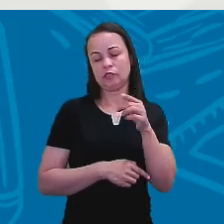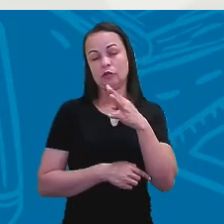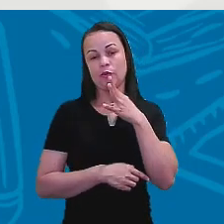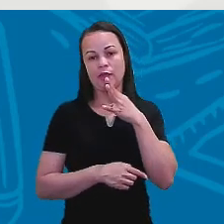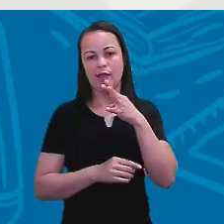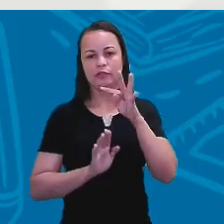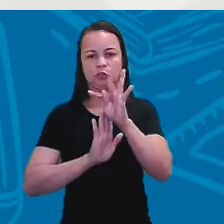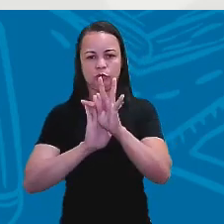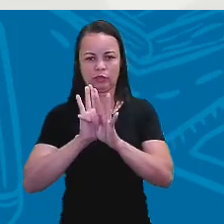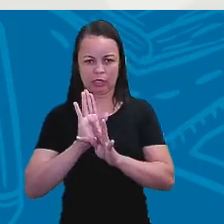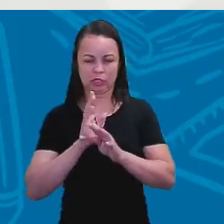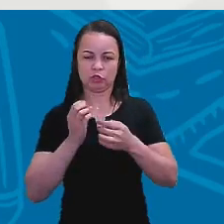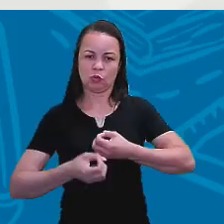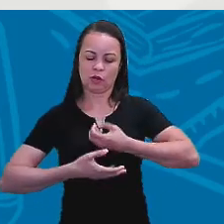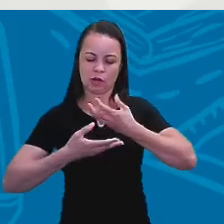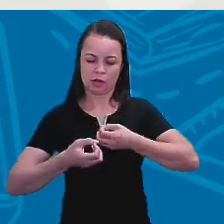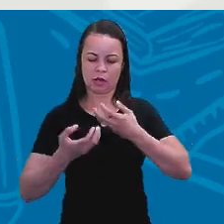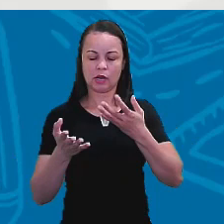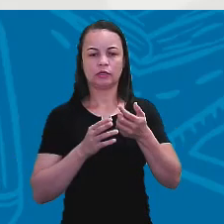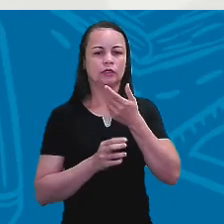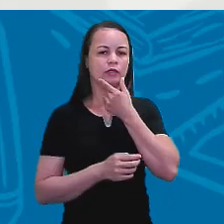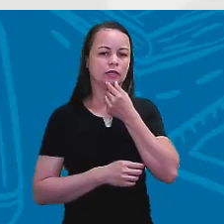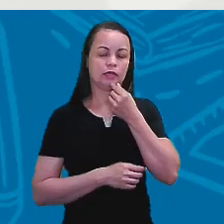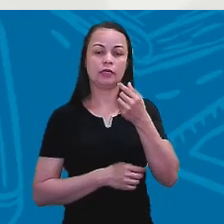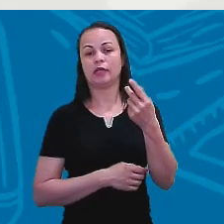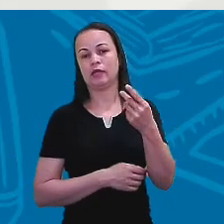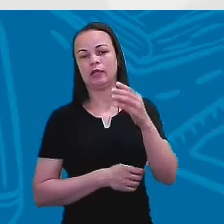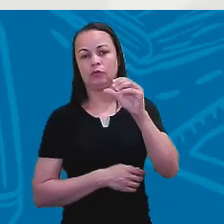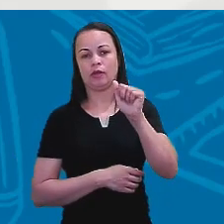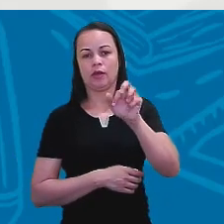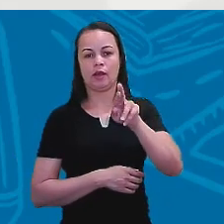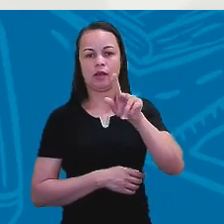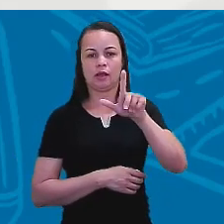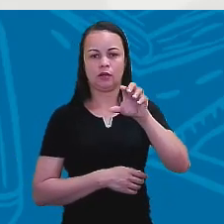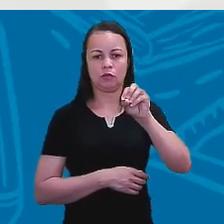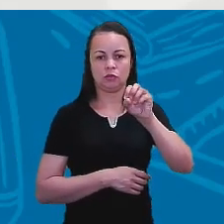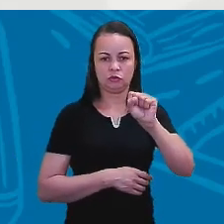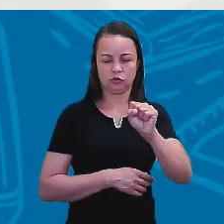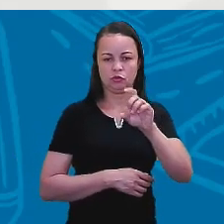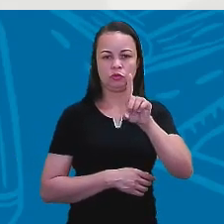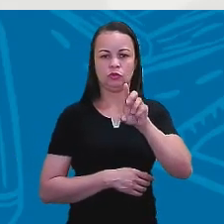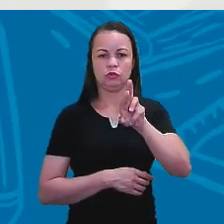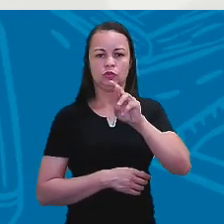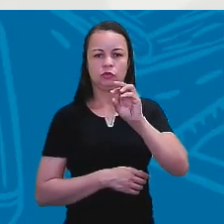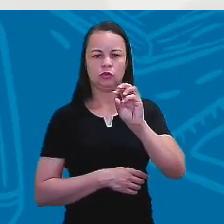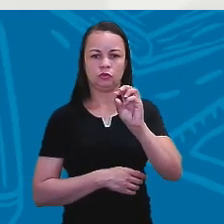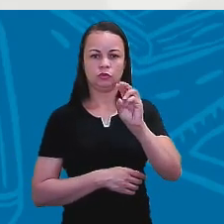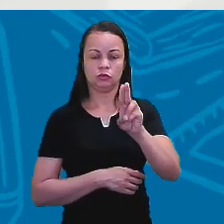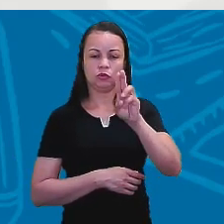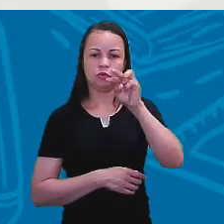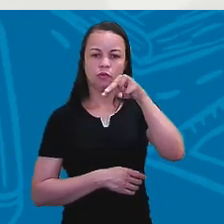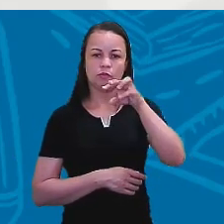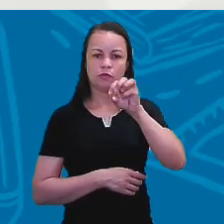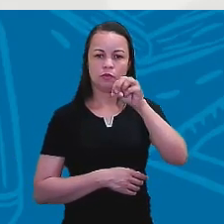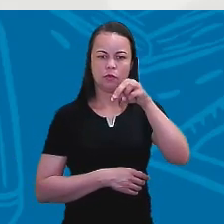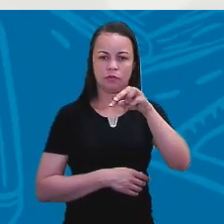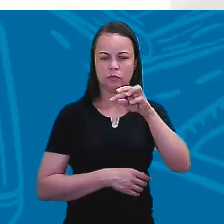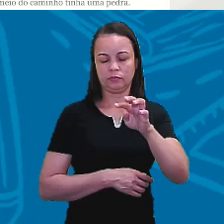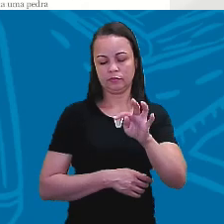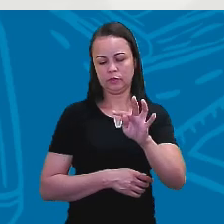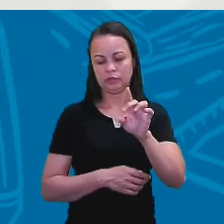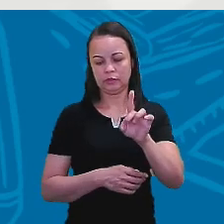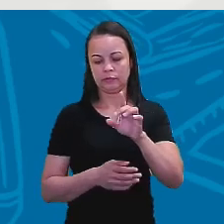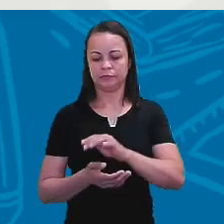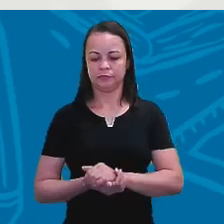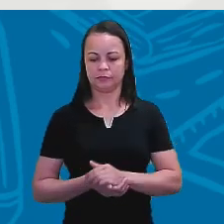Drummond de Andrade, Uma Pedra no Meio do Caminho, vai rapidamente lembrar, porque esse quadrinho está fazendo alusão a ele.